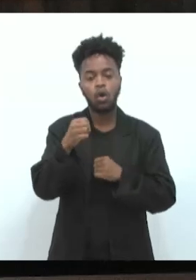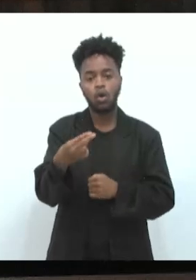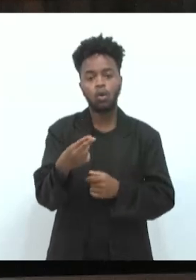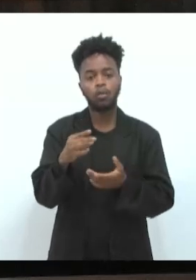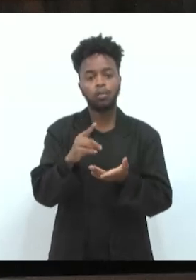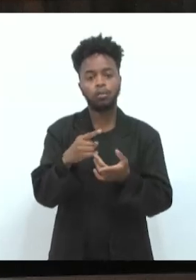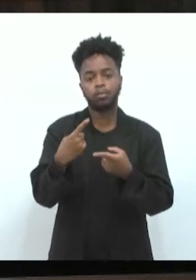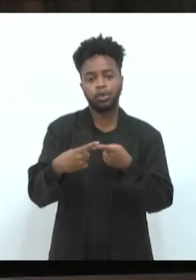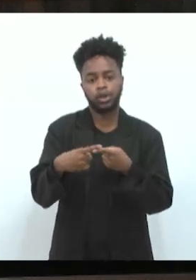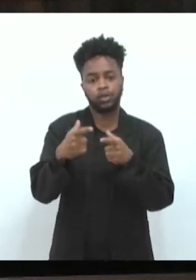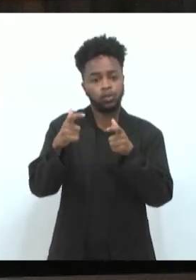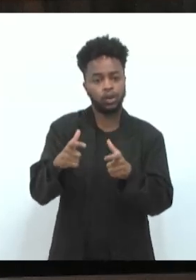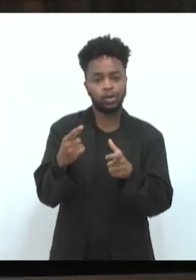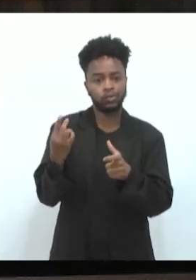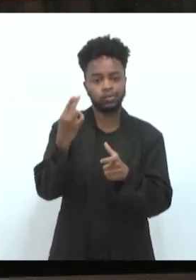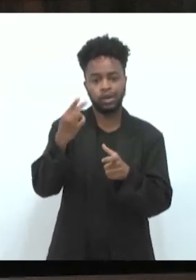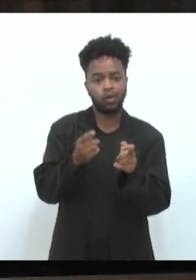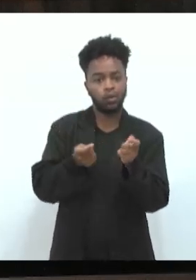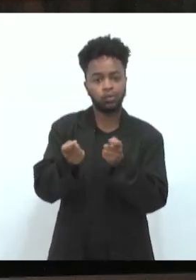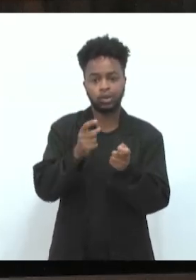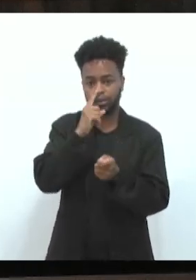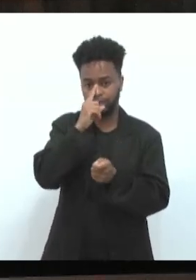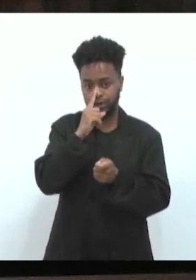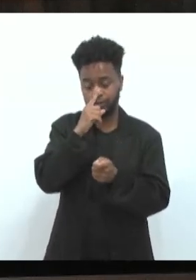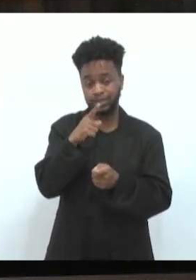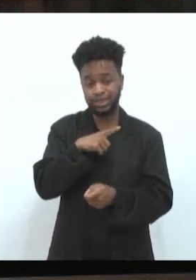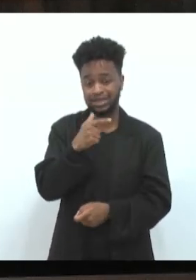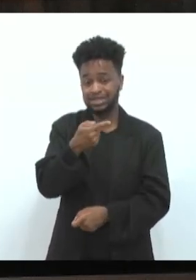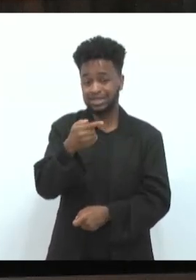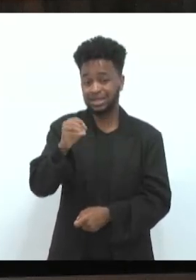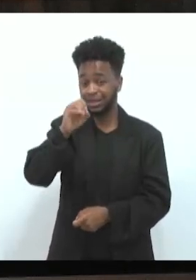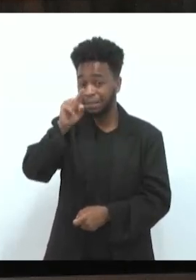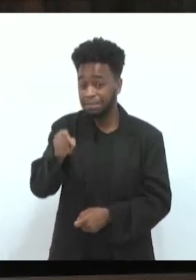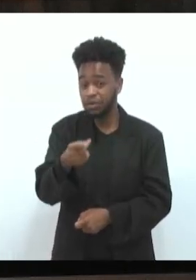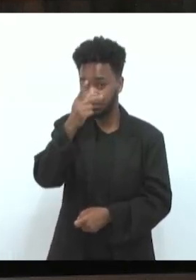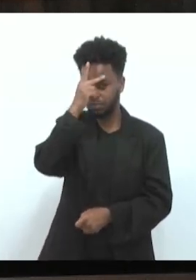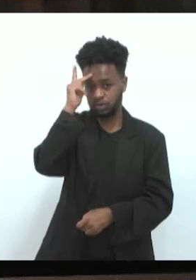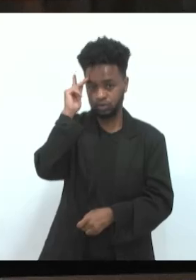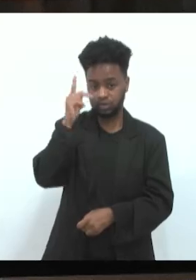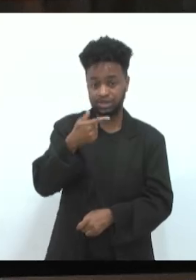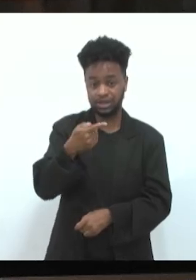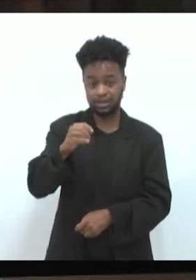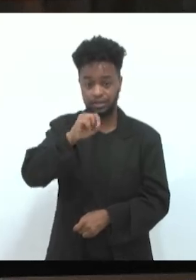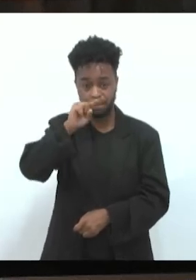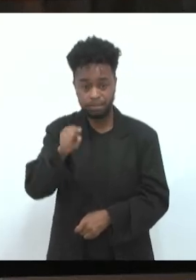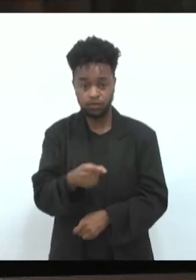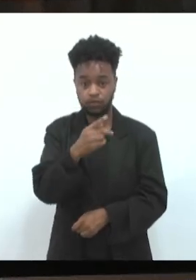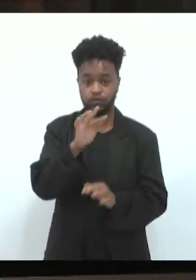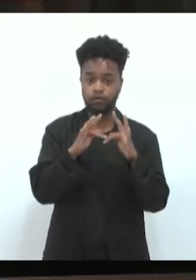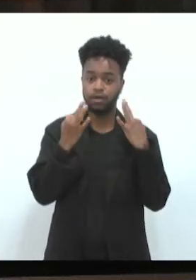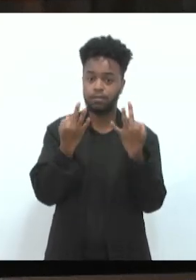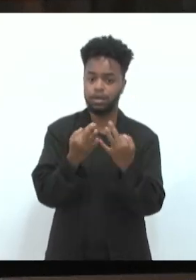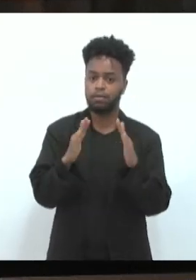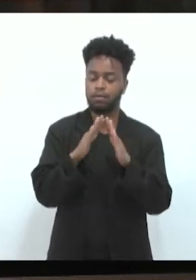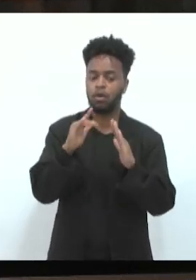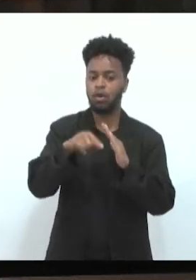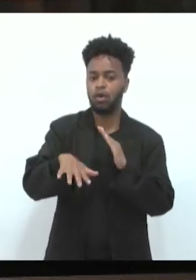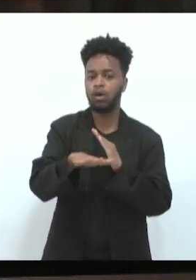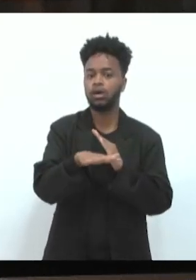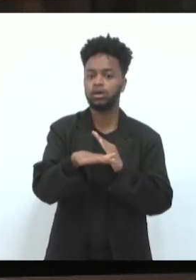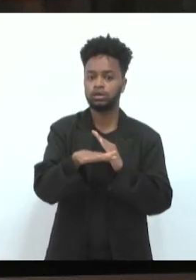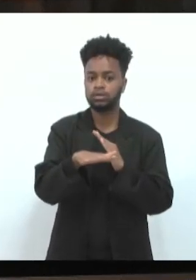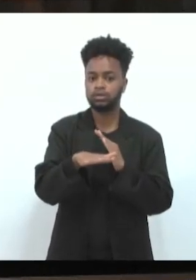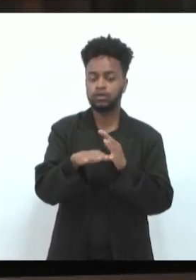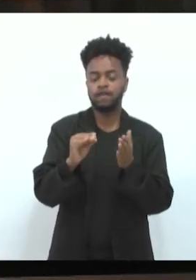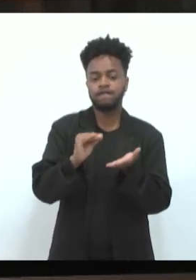risco irreversível. Eu estou falando de 70 mil pessoas, 70 mil famílias que estão ali nessa situação de